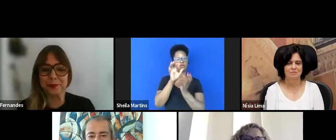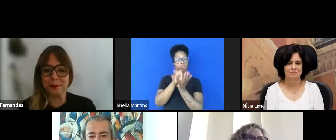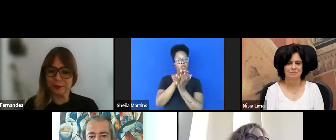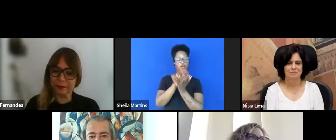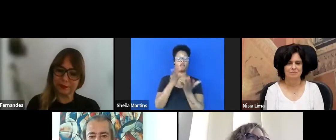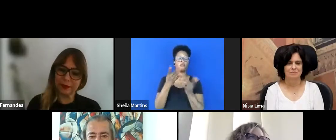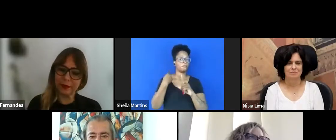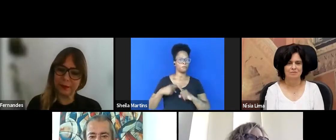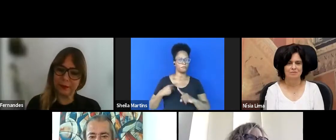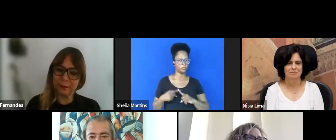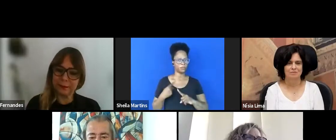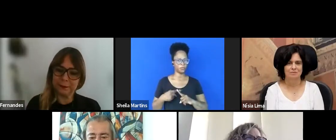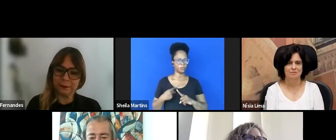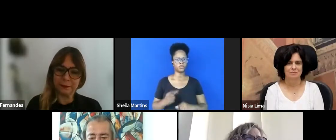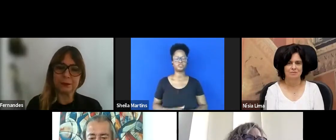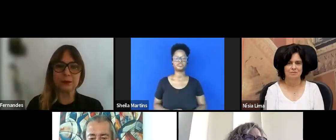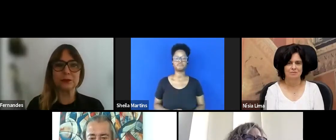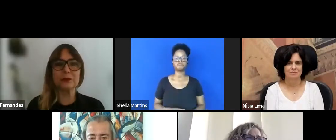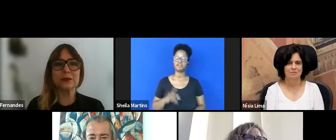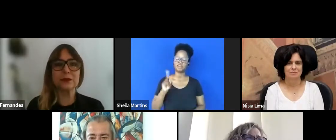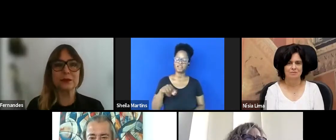pela...